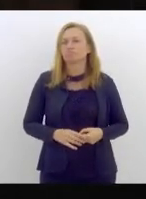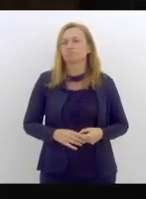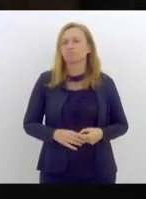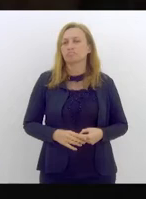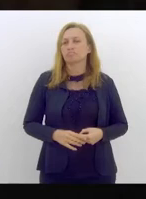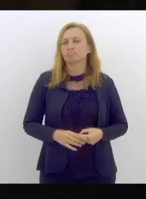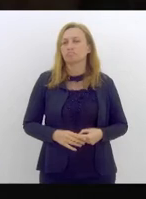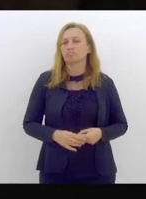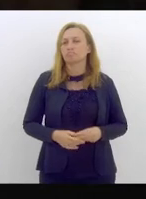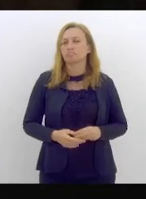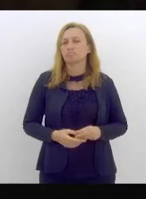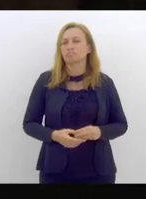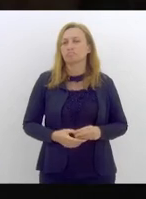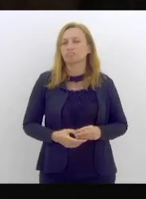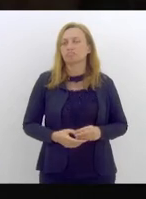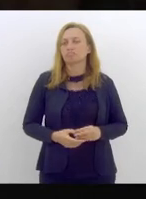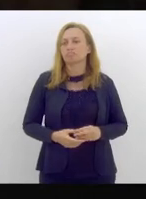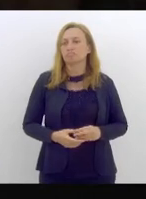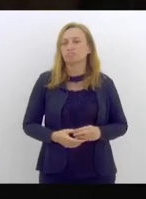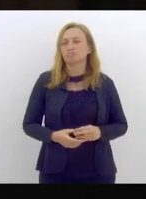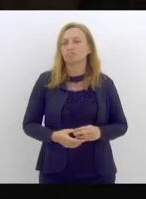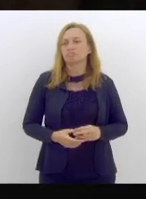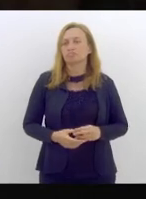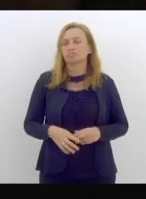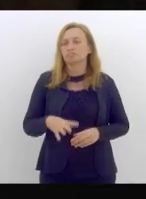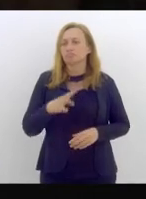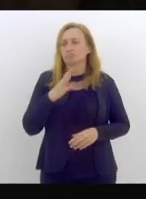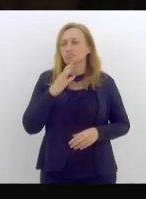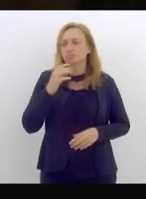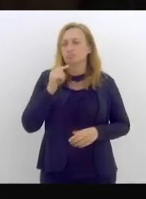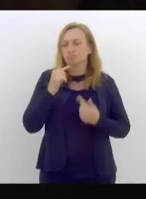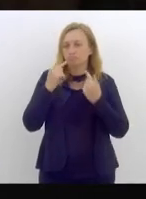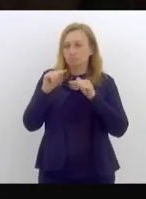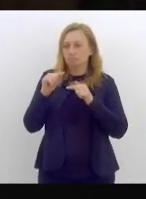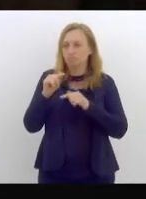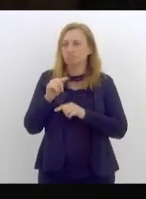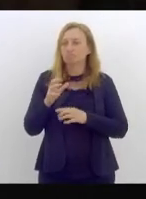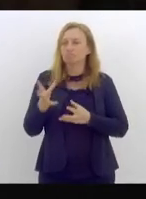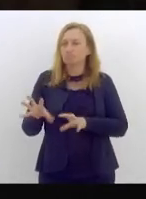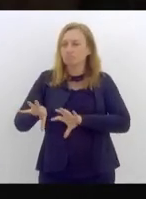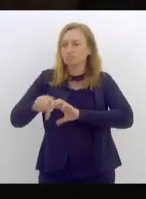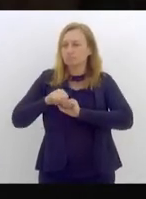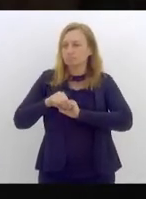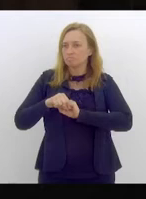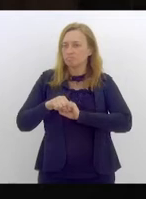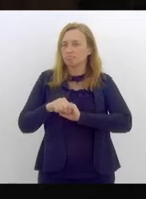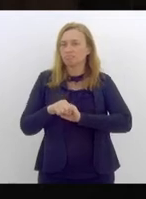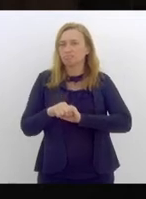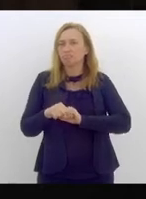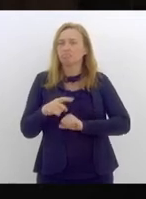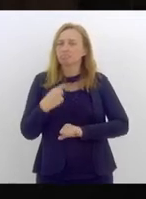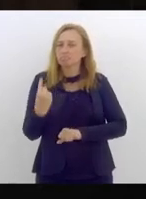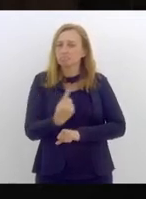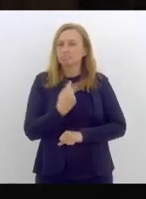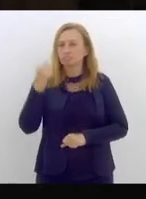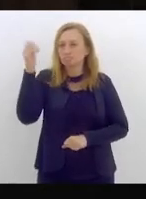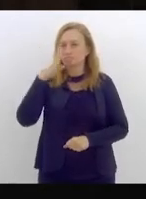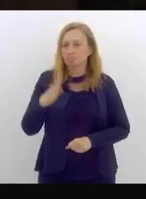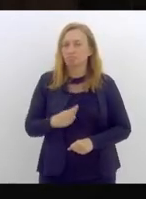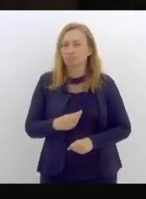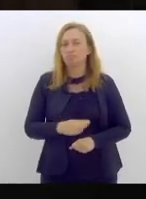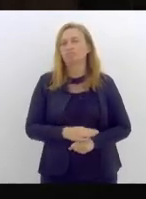e inclusive essa consciência crítica que deveria ter ser adquirida pelo por nós brasileiros